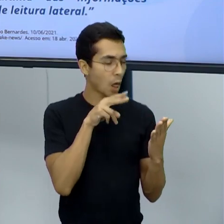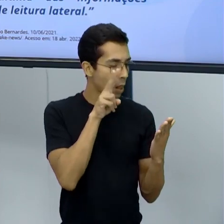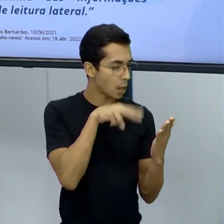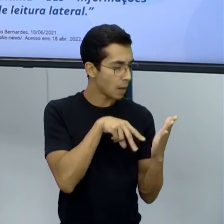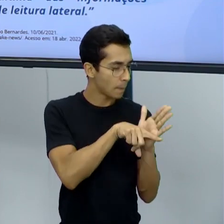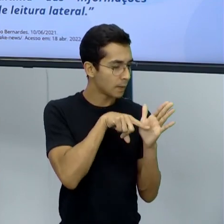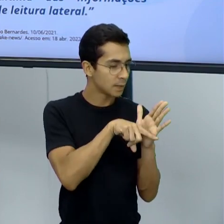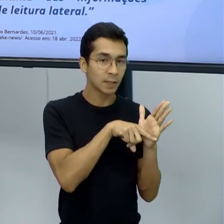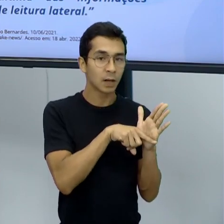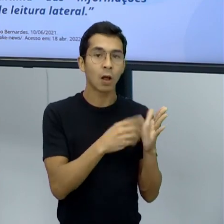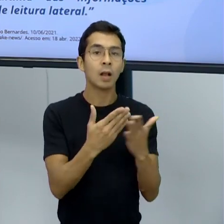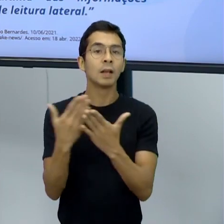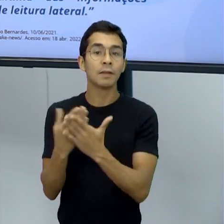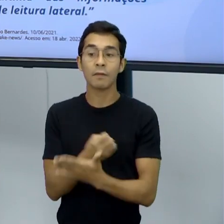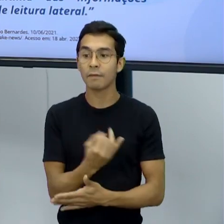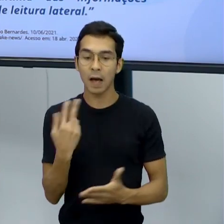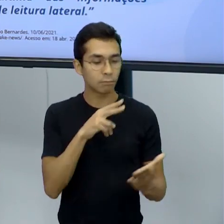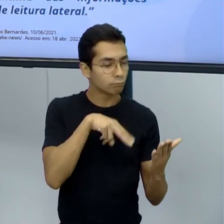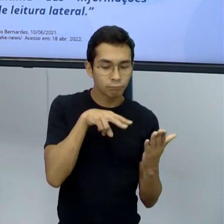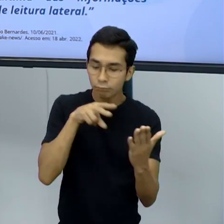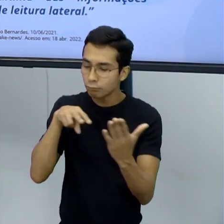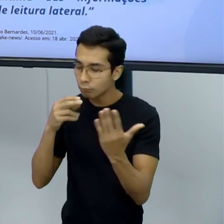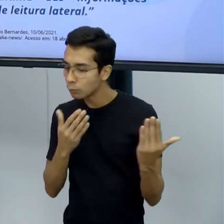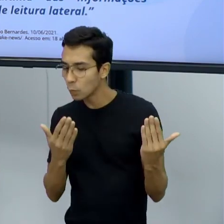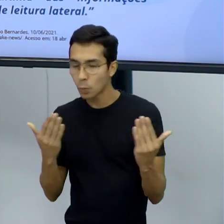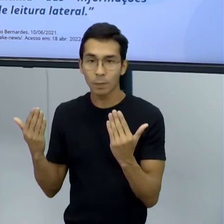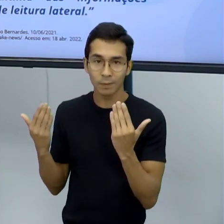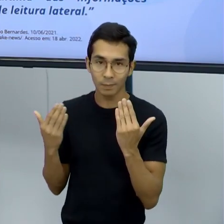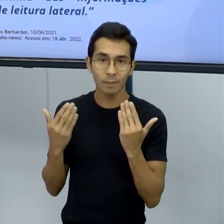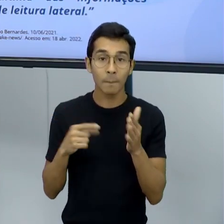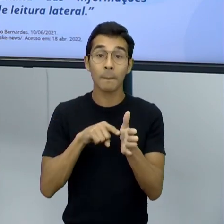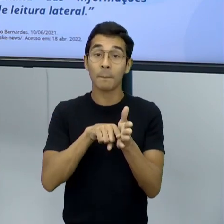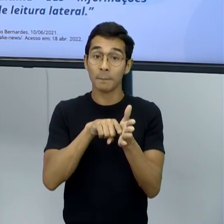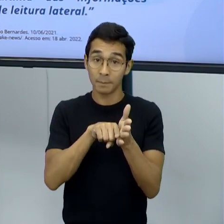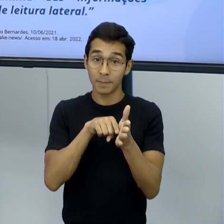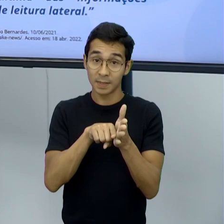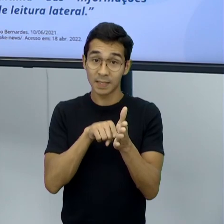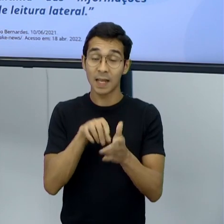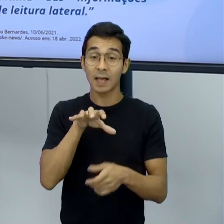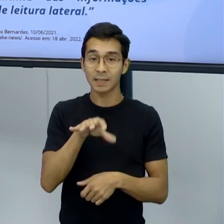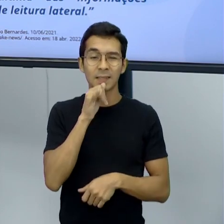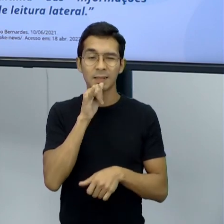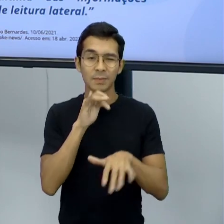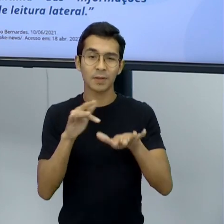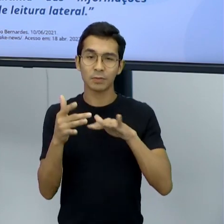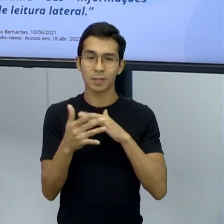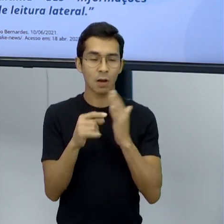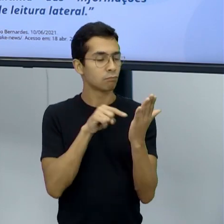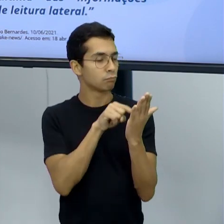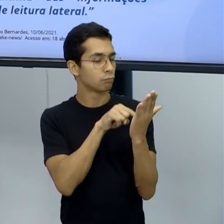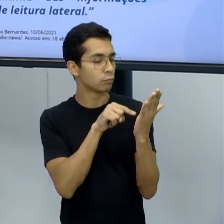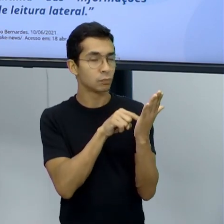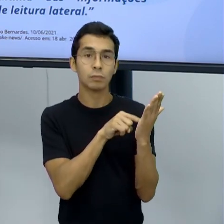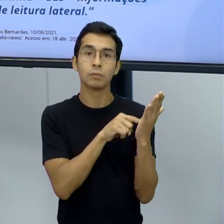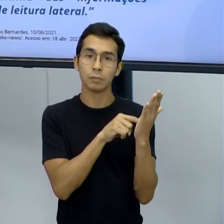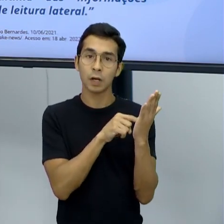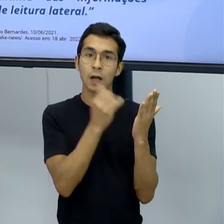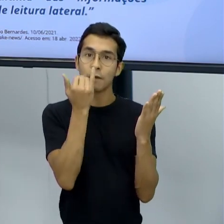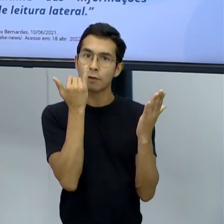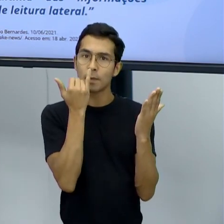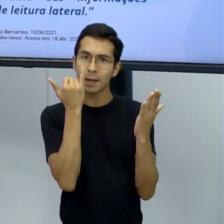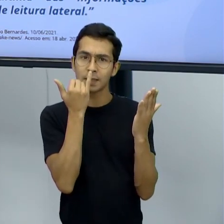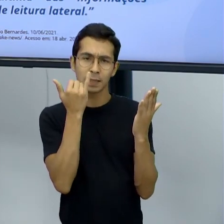Quase sempre, quando você vai entrando nas redes sociais, quando você vai entrando na pesquisa, você vai clicando, vai ter a noção de que você está se informando por